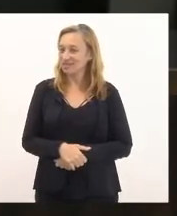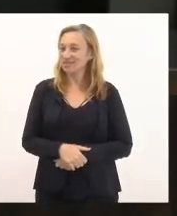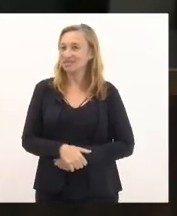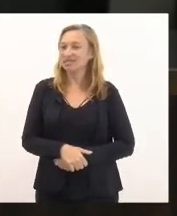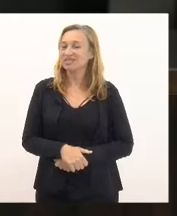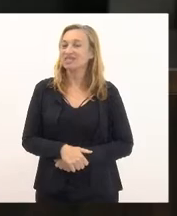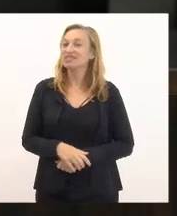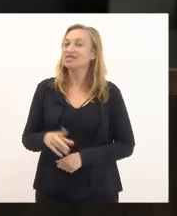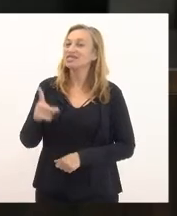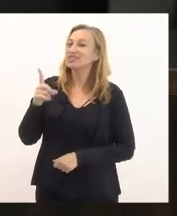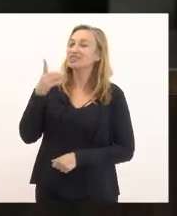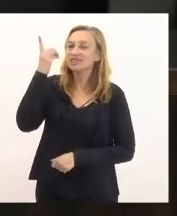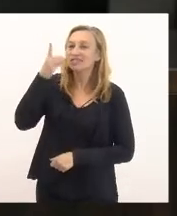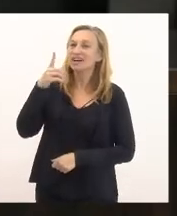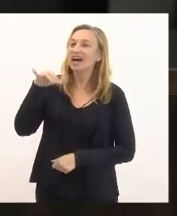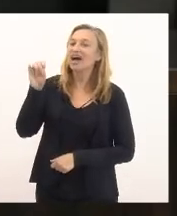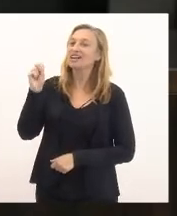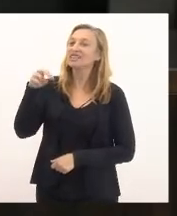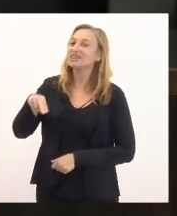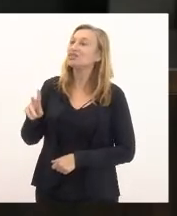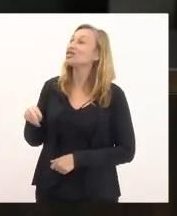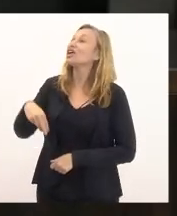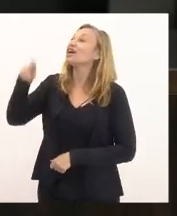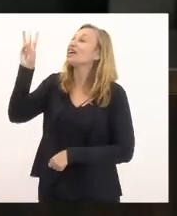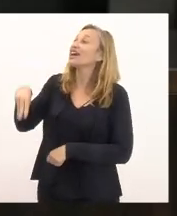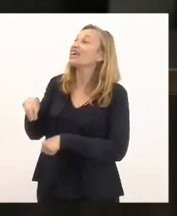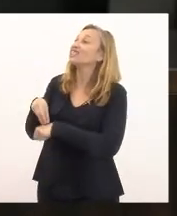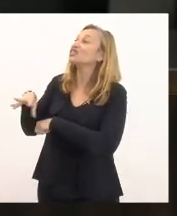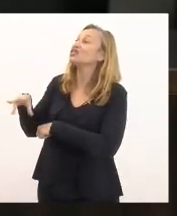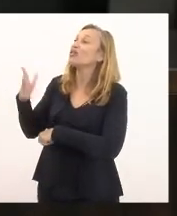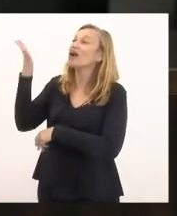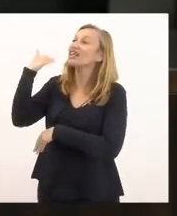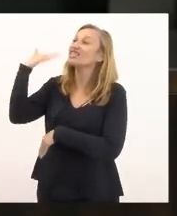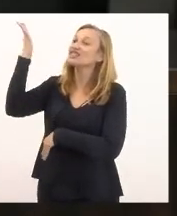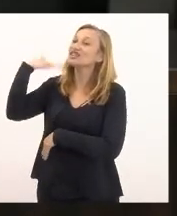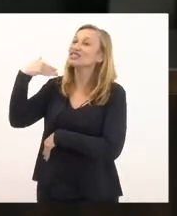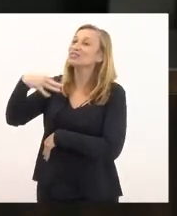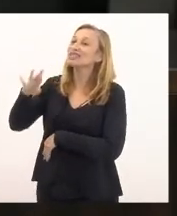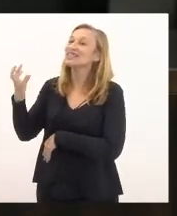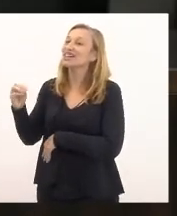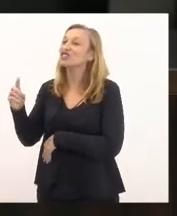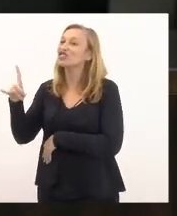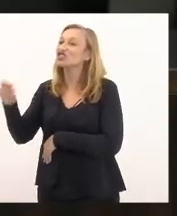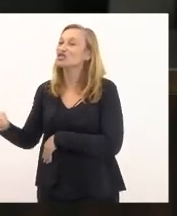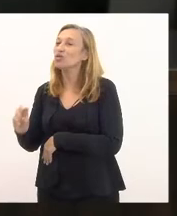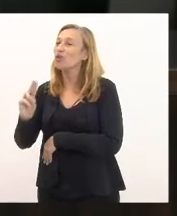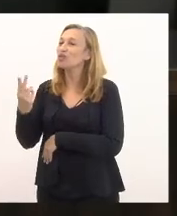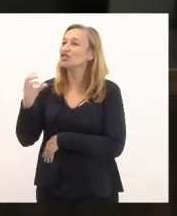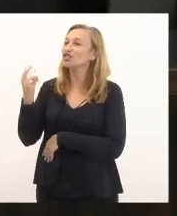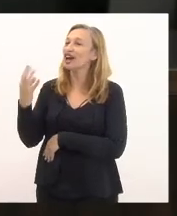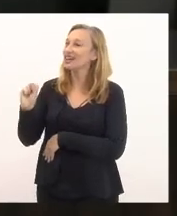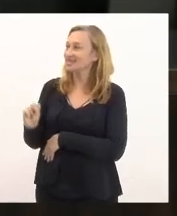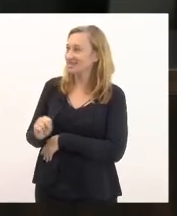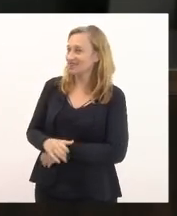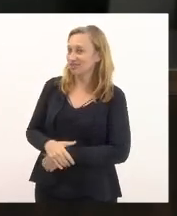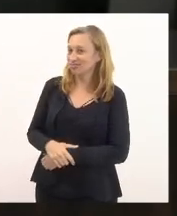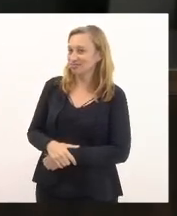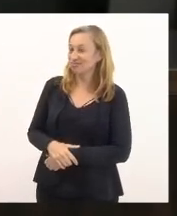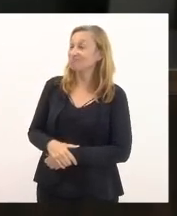Deputado Anderson. Sobrou da barba do quem Charles. Indicou a tinta foi o Marcelo Dino ou foi o Charles Batista? É a barba.